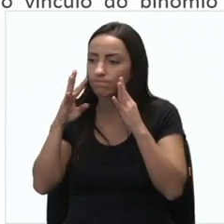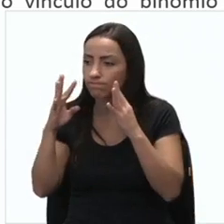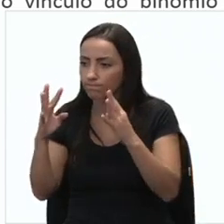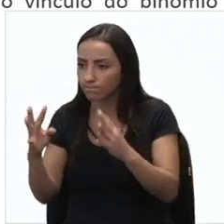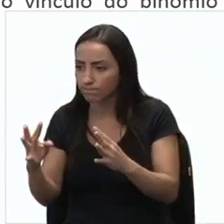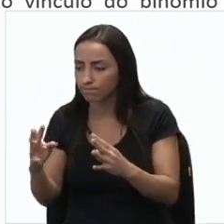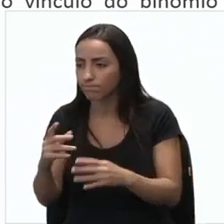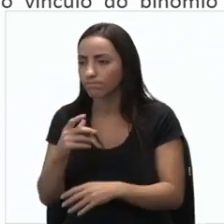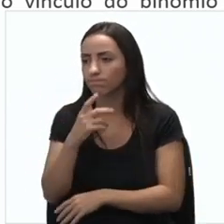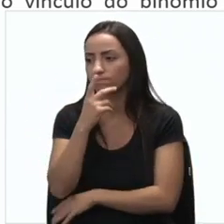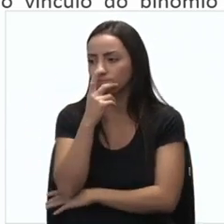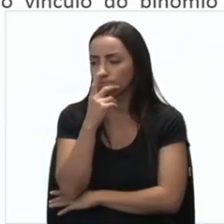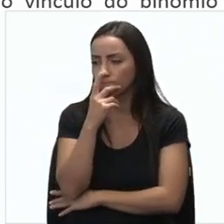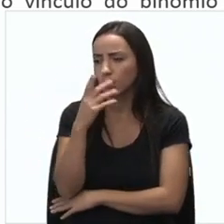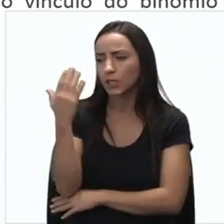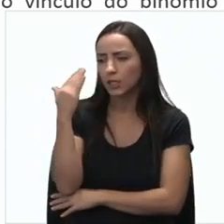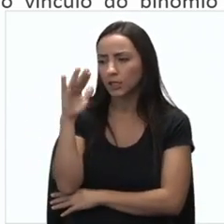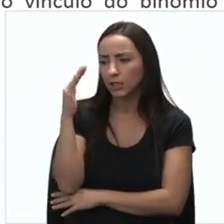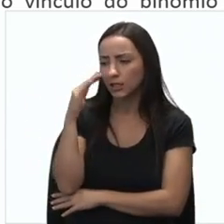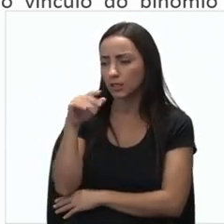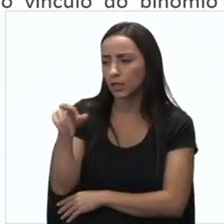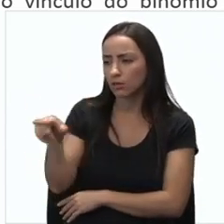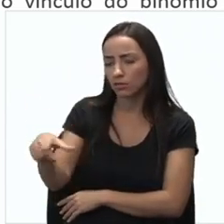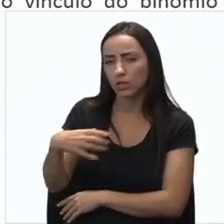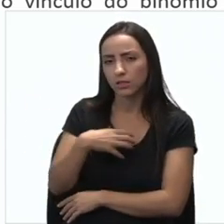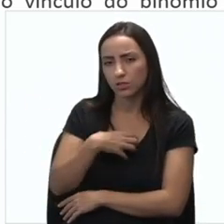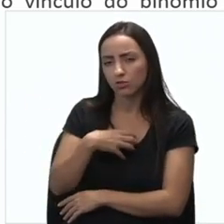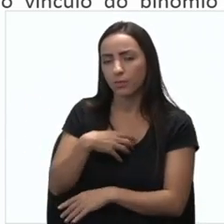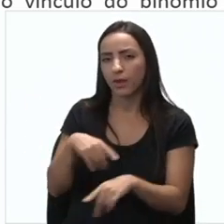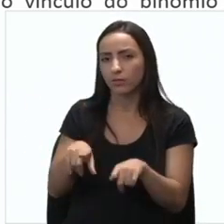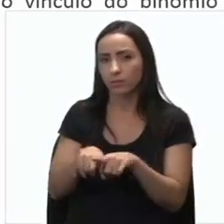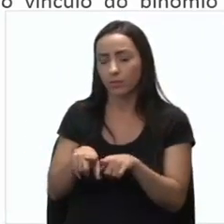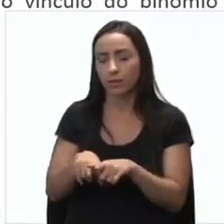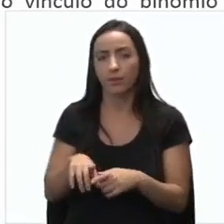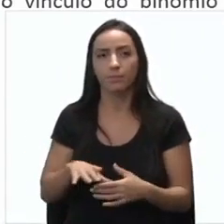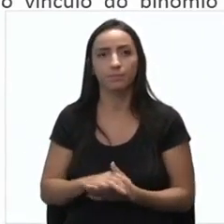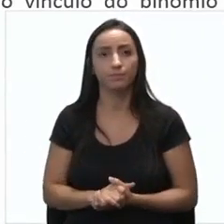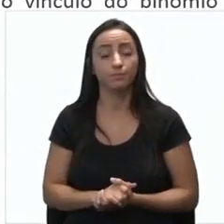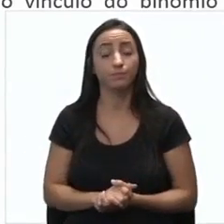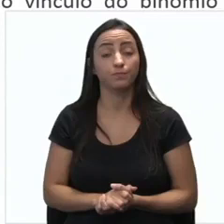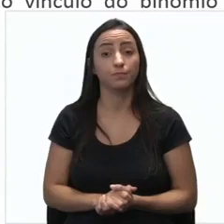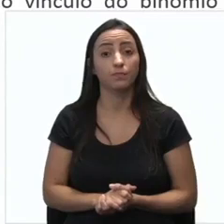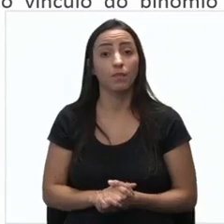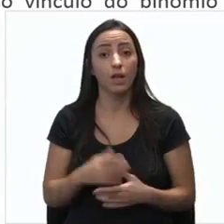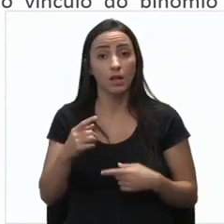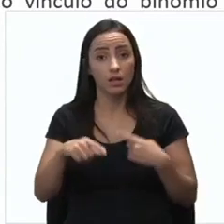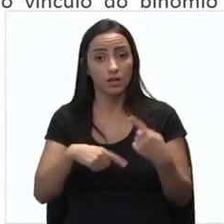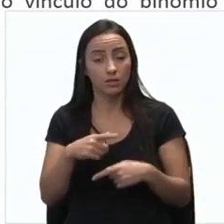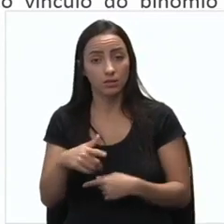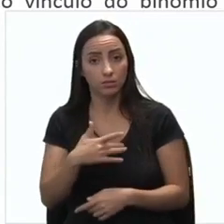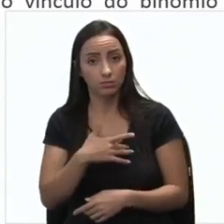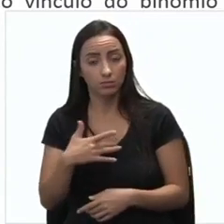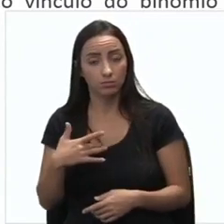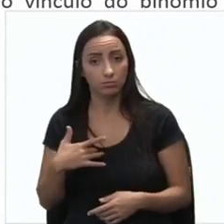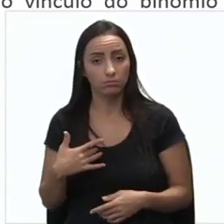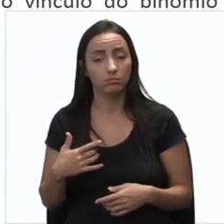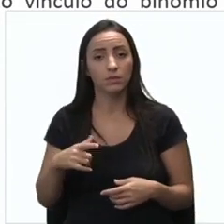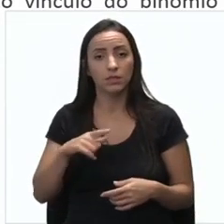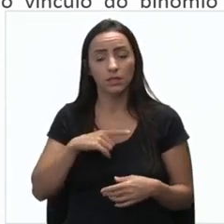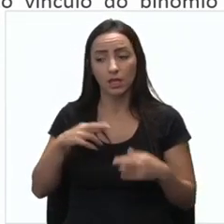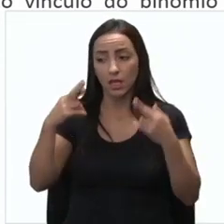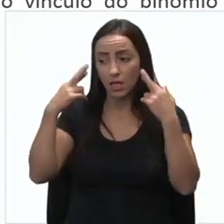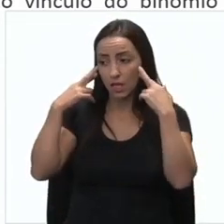à subjetividade e aos sentimentos aí desse usuário. Relações saudáveis exigem o respeito